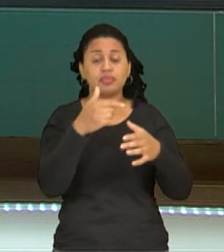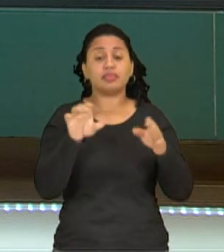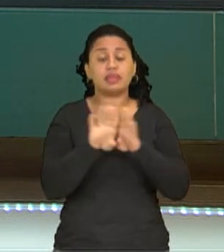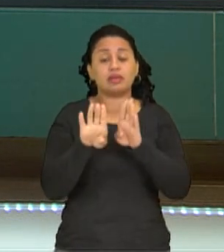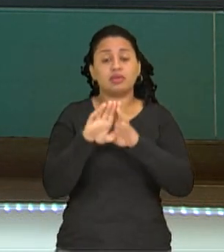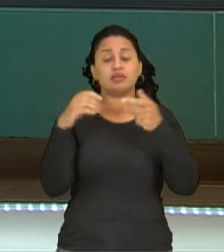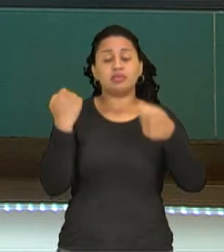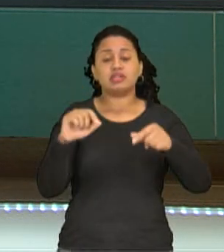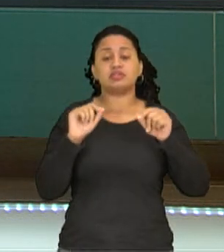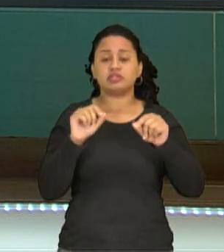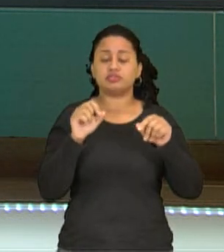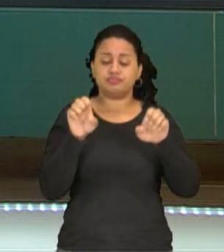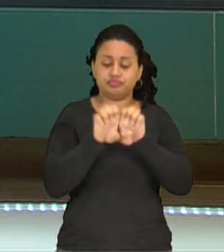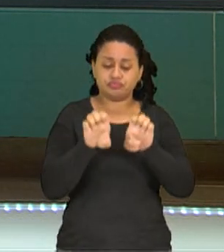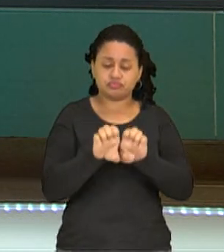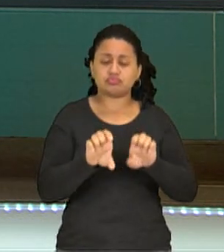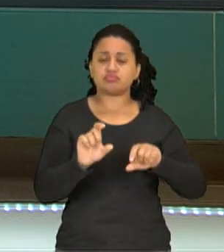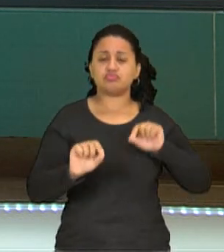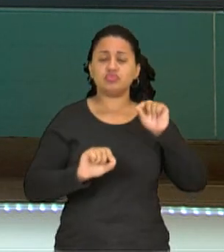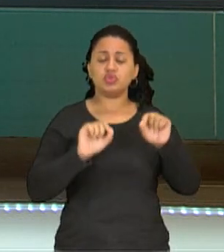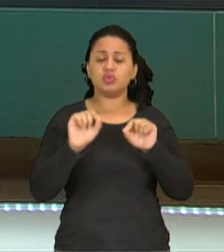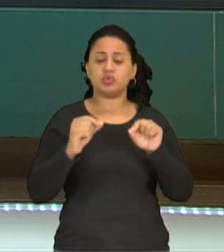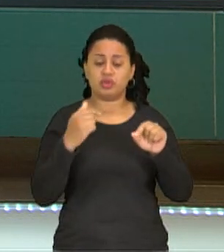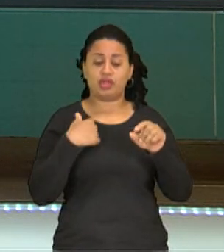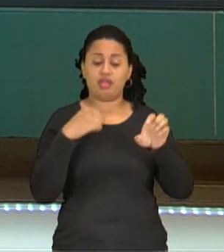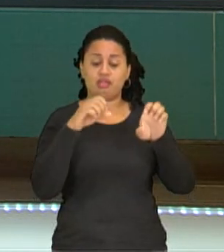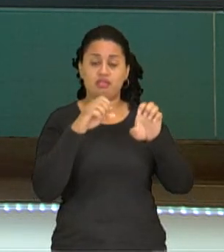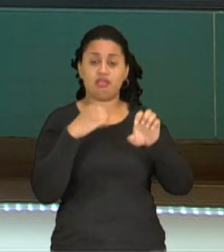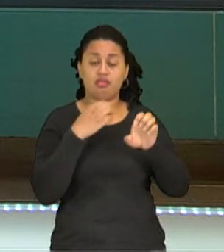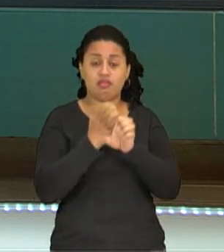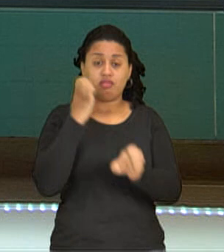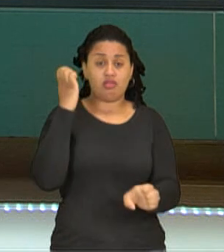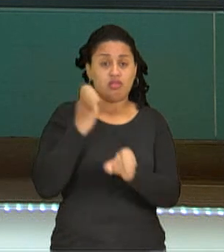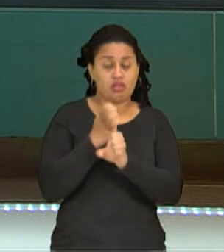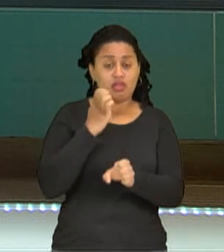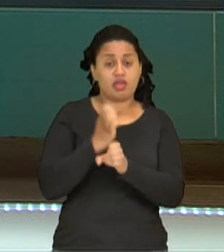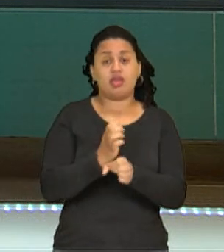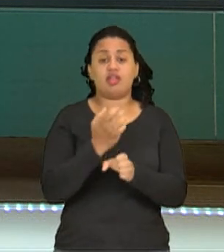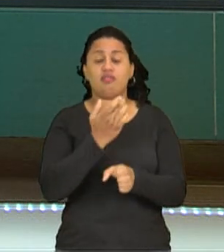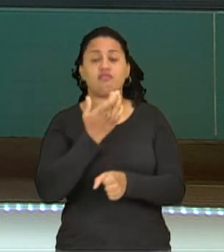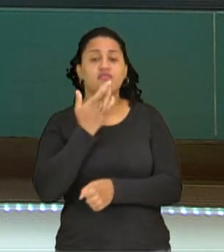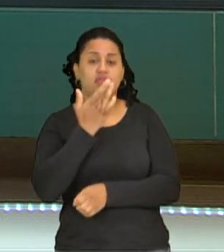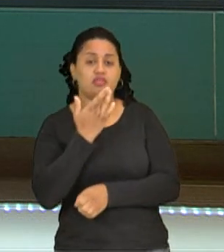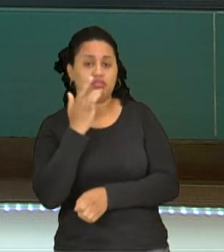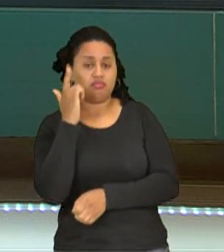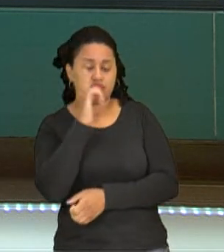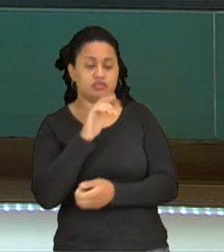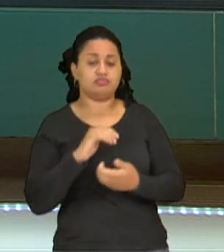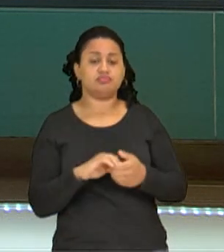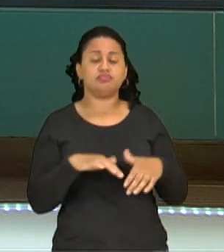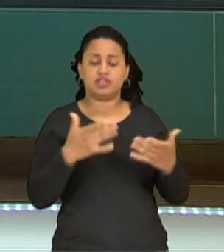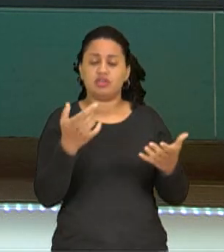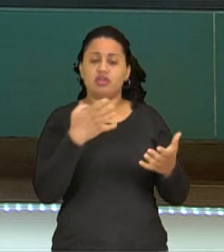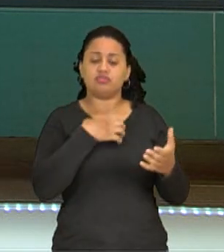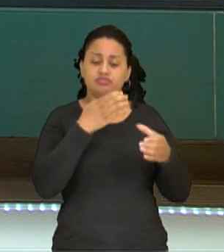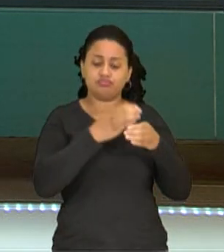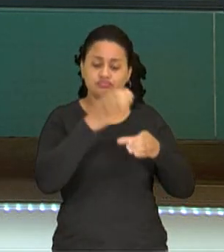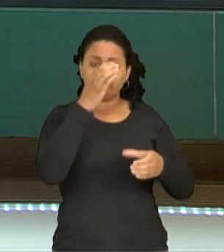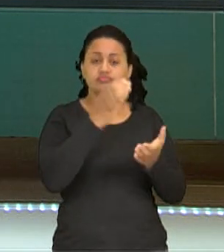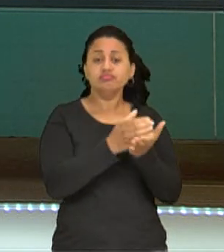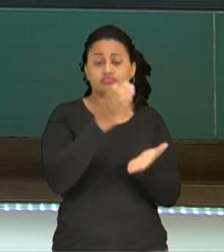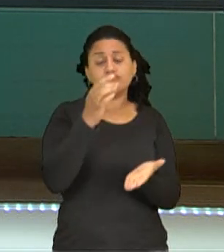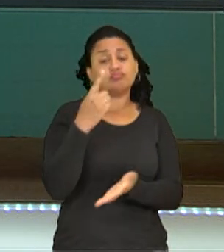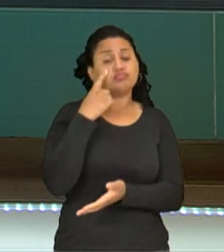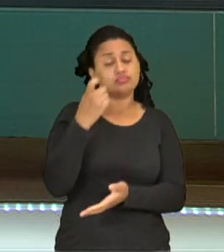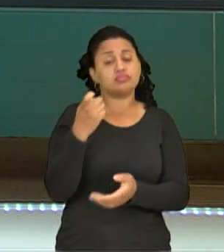de uma estrutura de engenharia bem mais acessível. Então, é um formato bastante interessante. Mas a